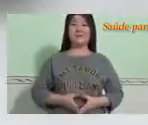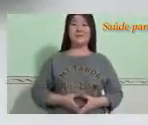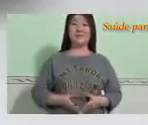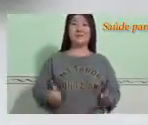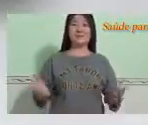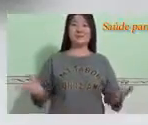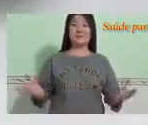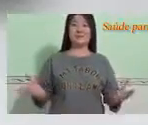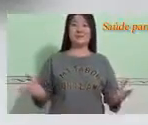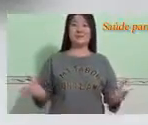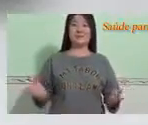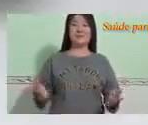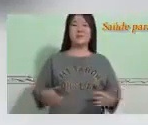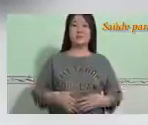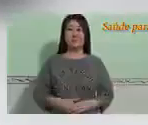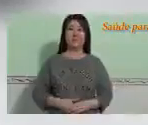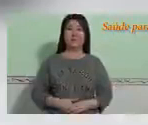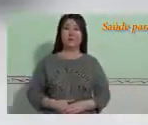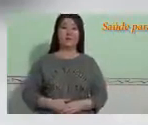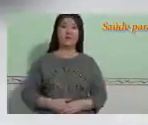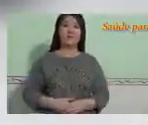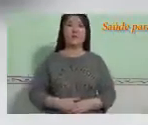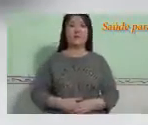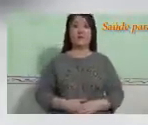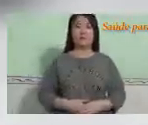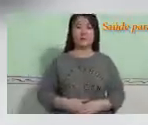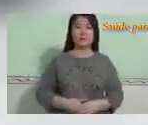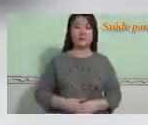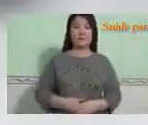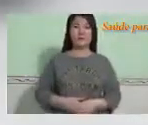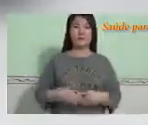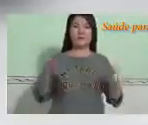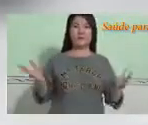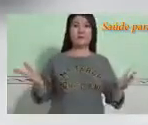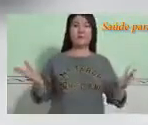Por ser um superalimento e trazer benefícios para todo o organismo, a